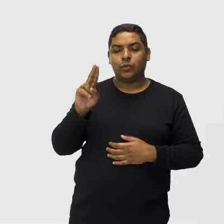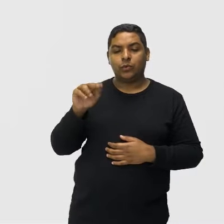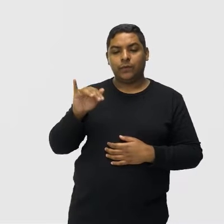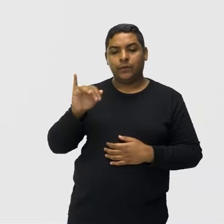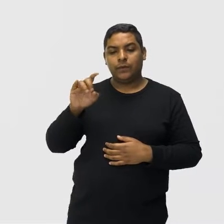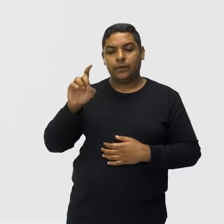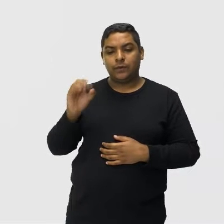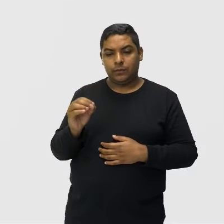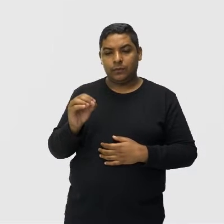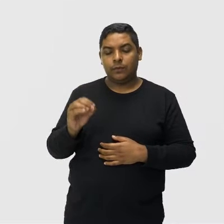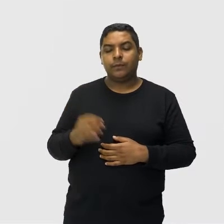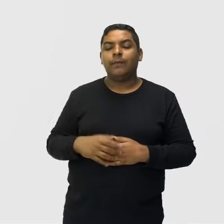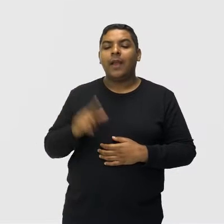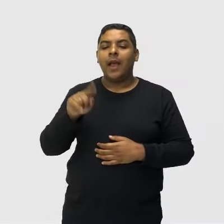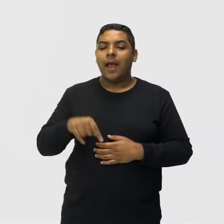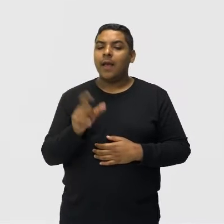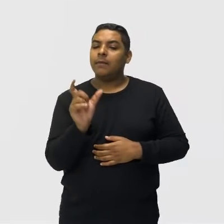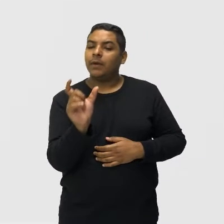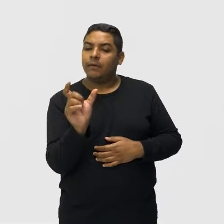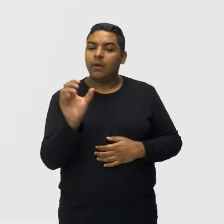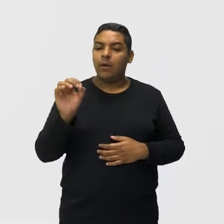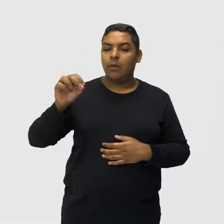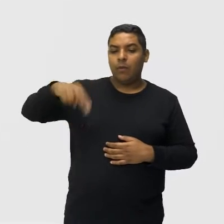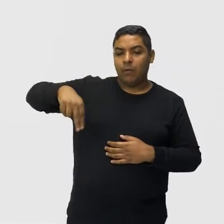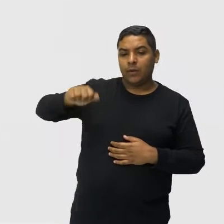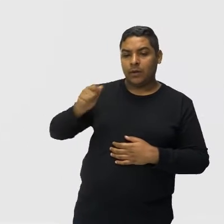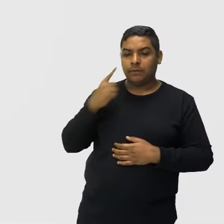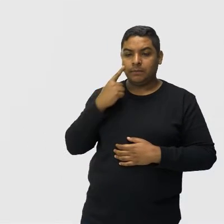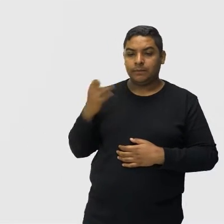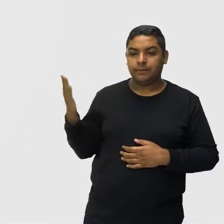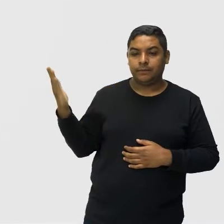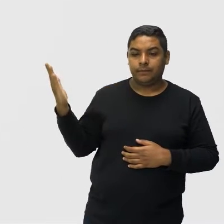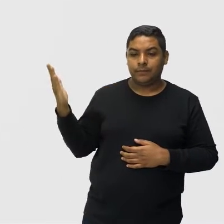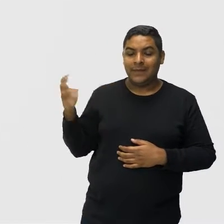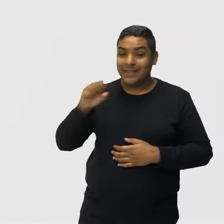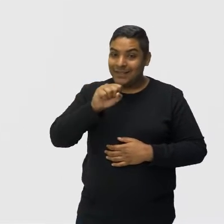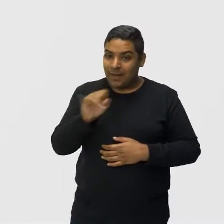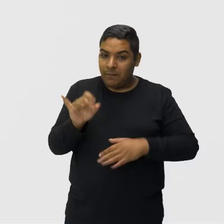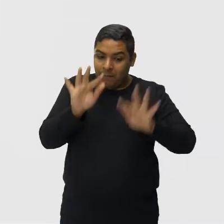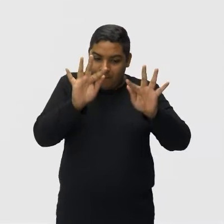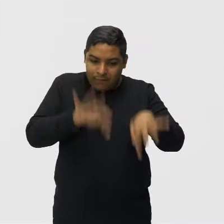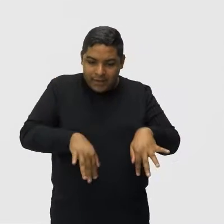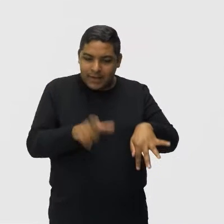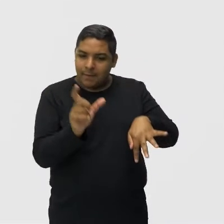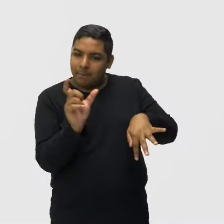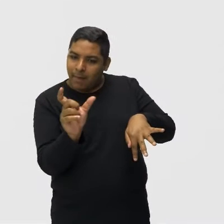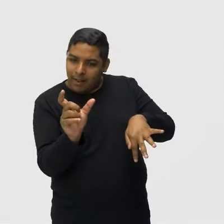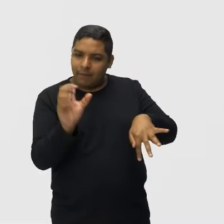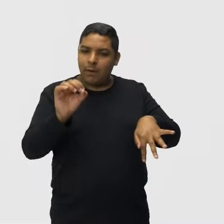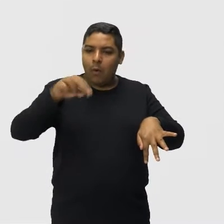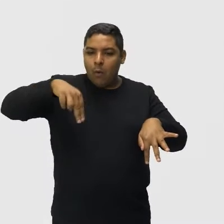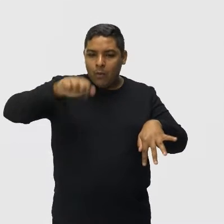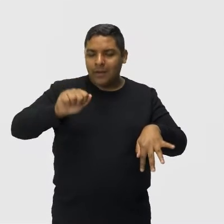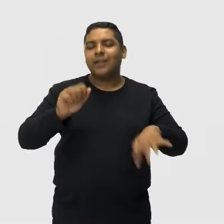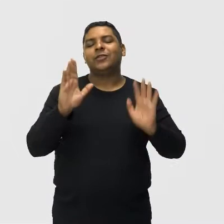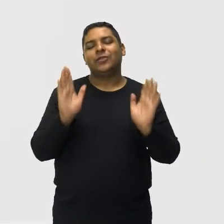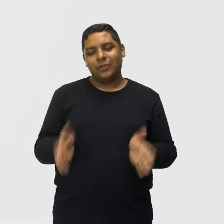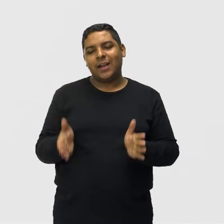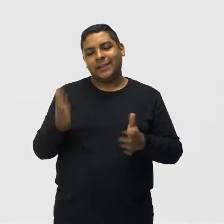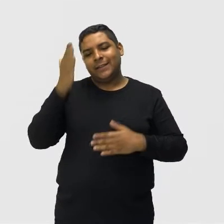ona, tá? Então, tudo que acabar em ona, a gente já sabe, já vai poder